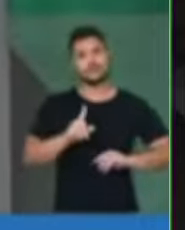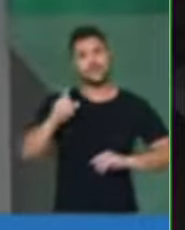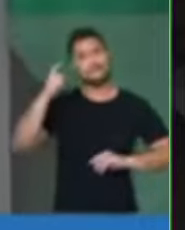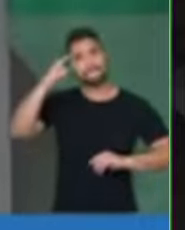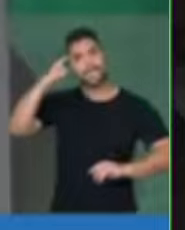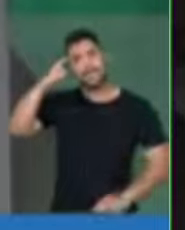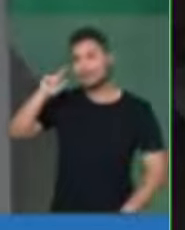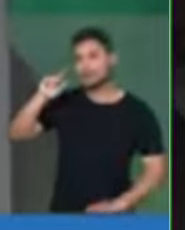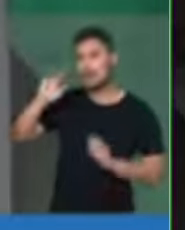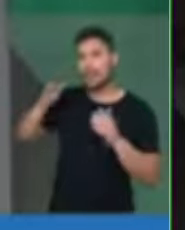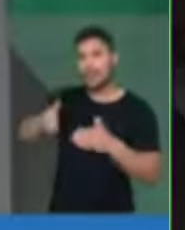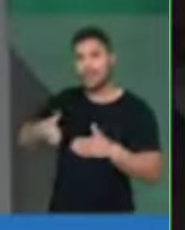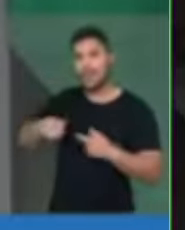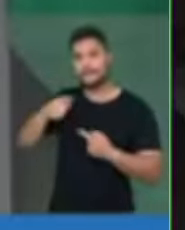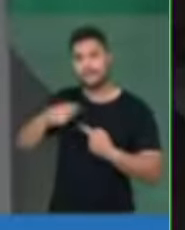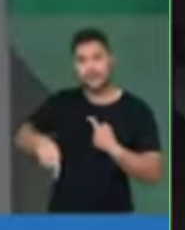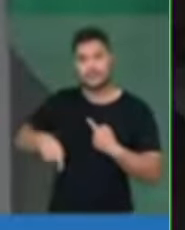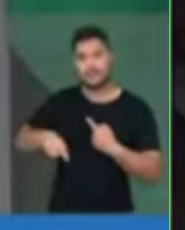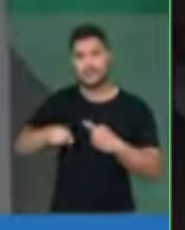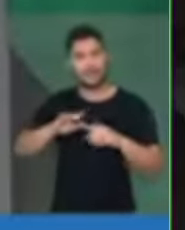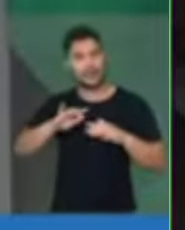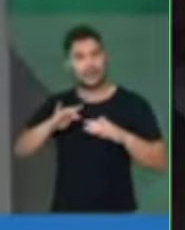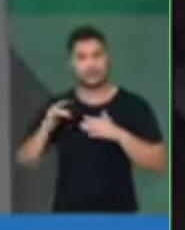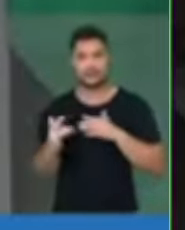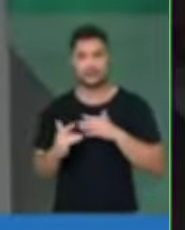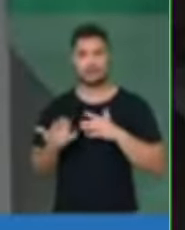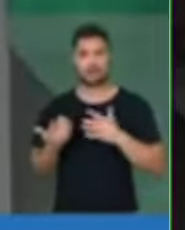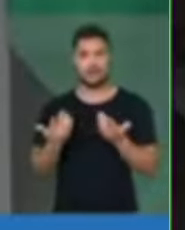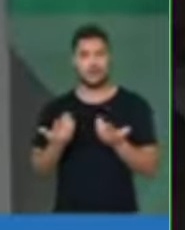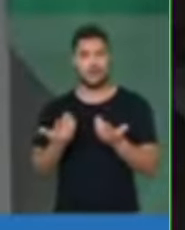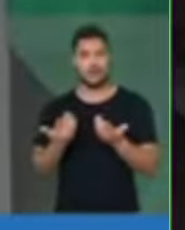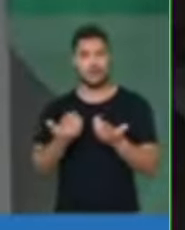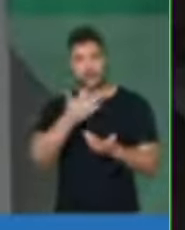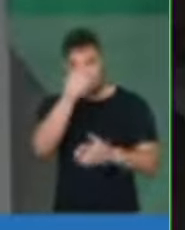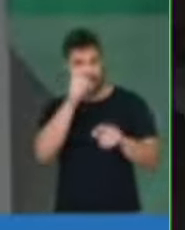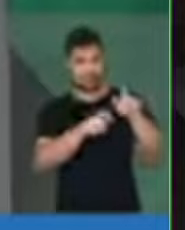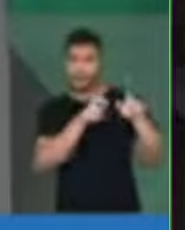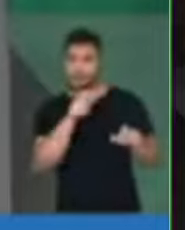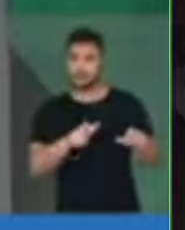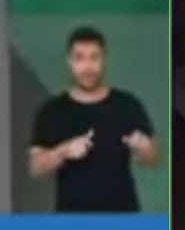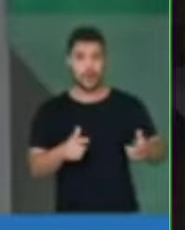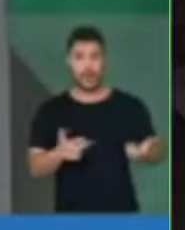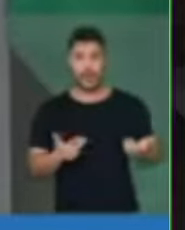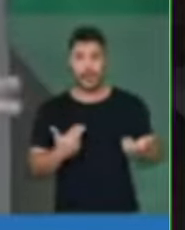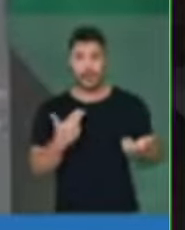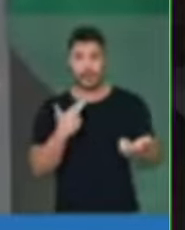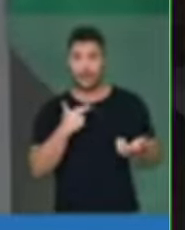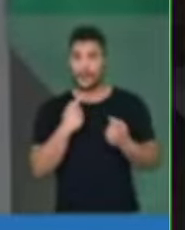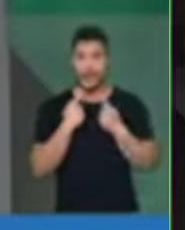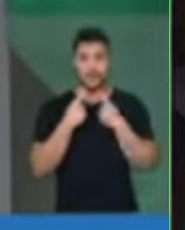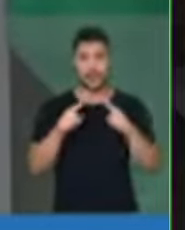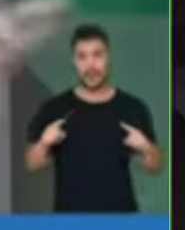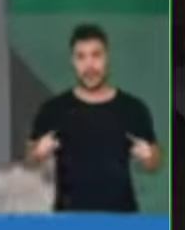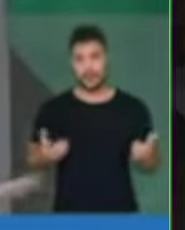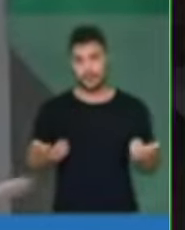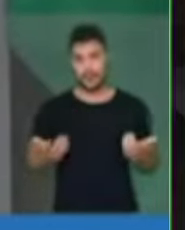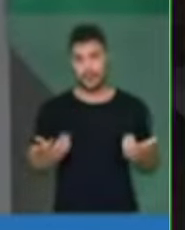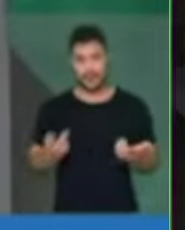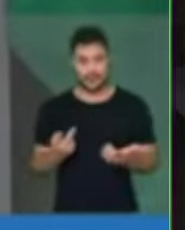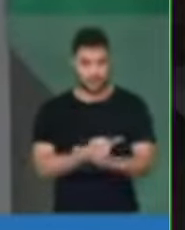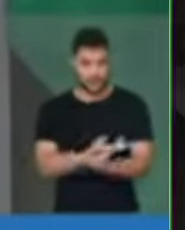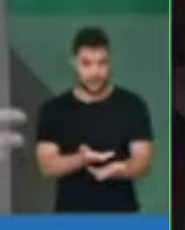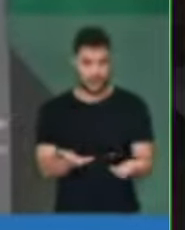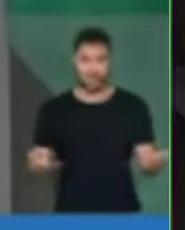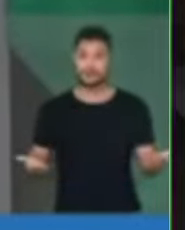coisa: censurar as redes sociais para que o povo não possa nem sequer reclamar do que está